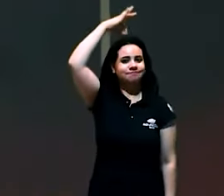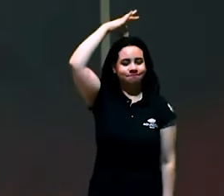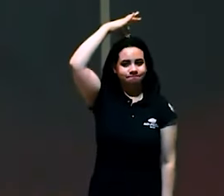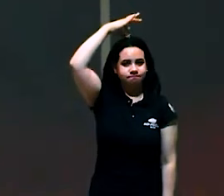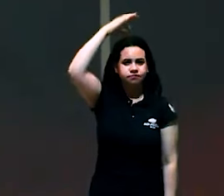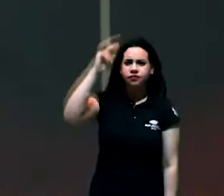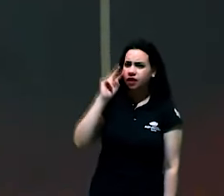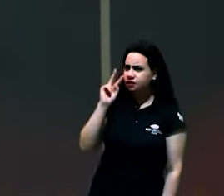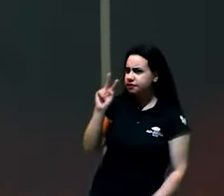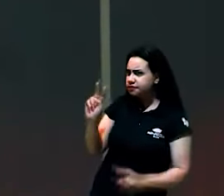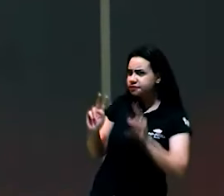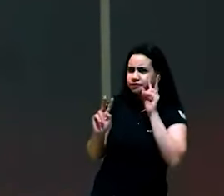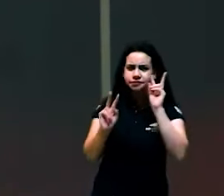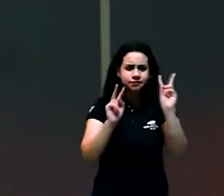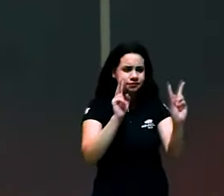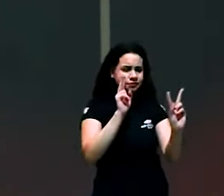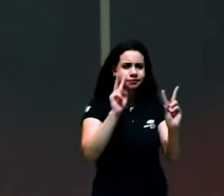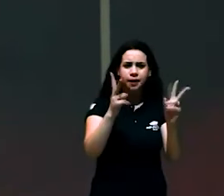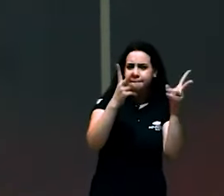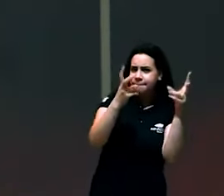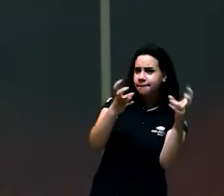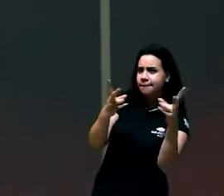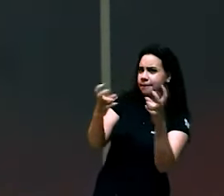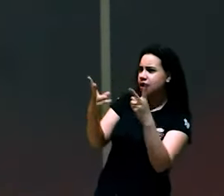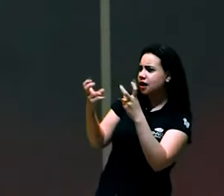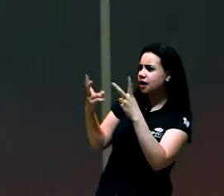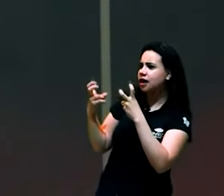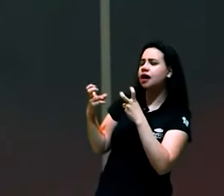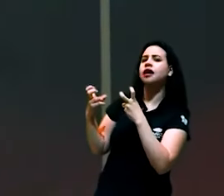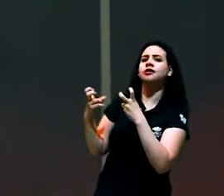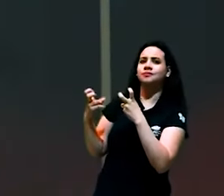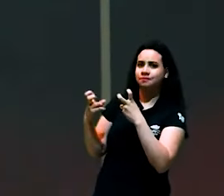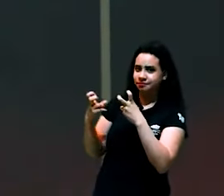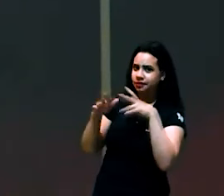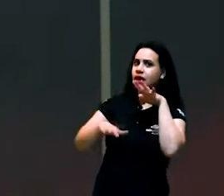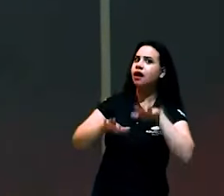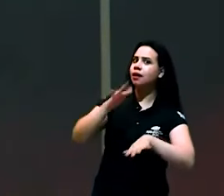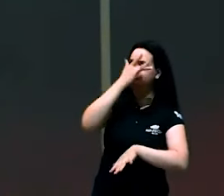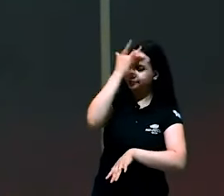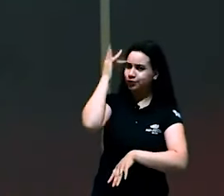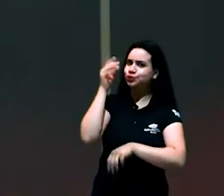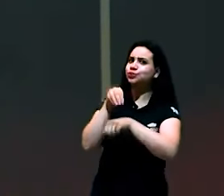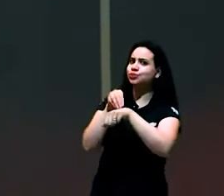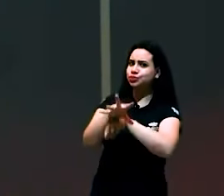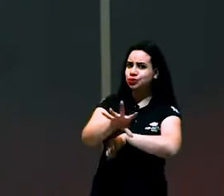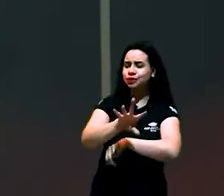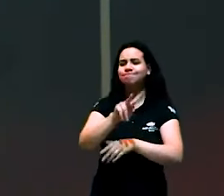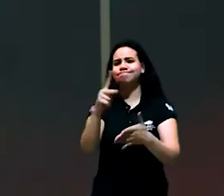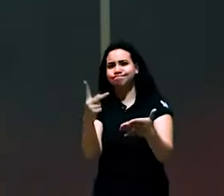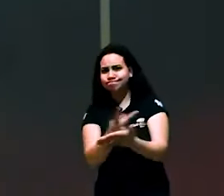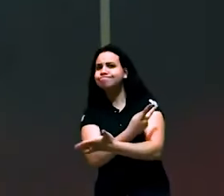entre aspas, atribuídas ao Espírito Santo. E estamos vivendo um tempo onde há